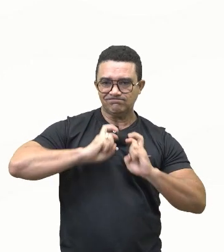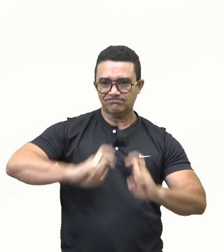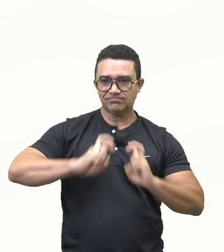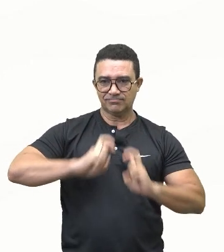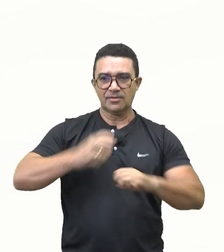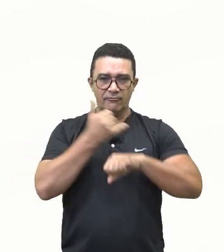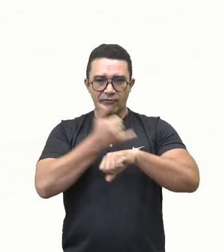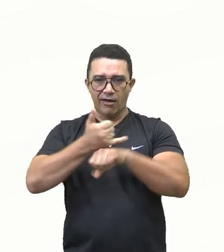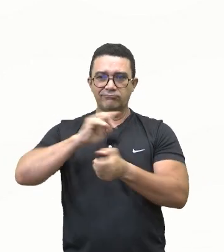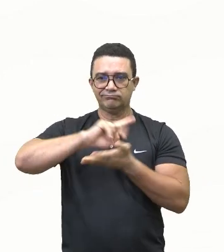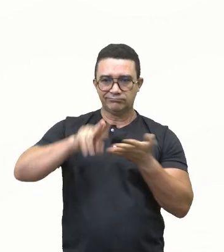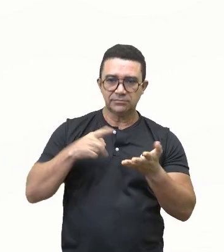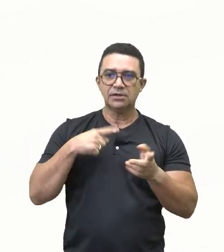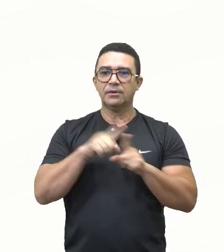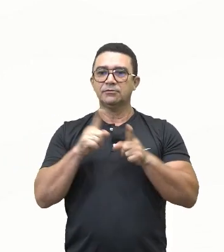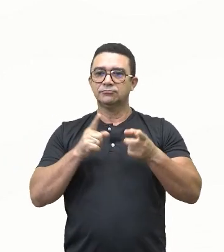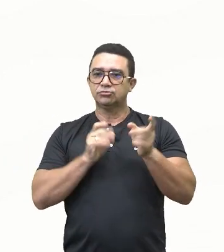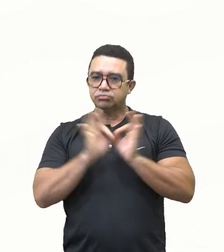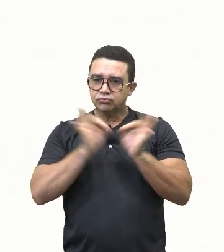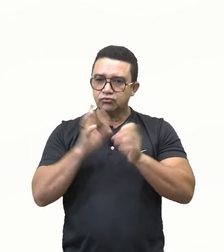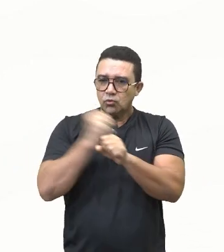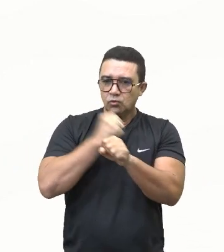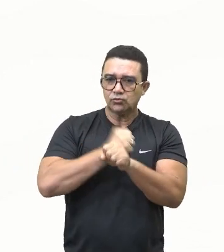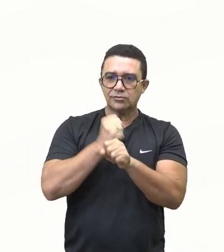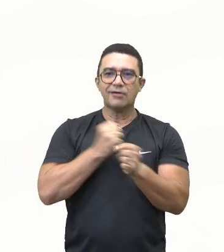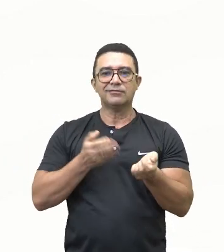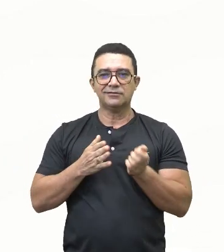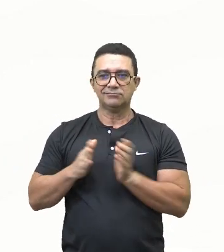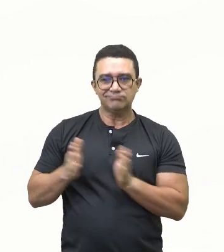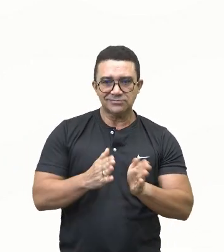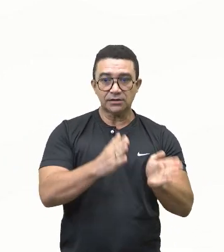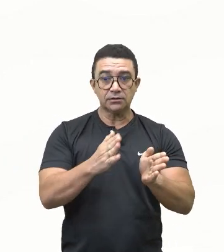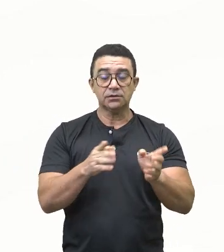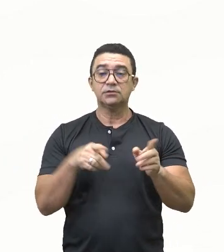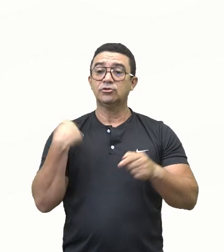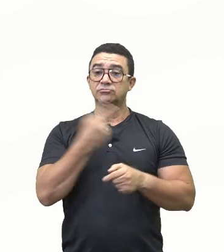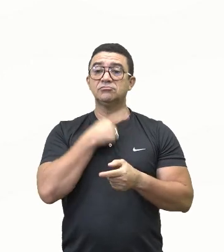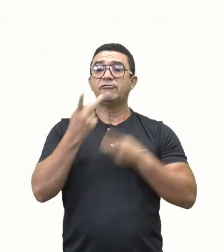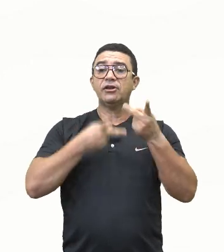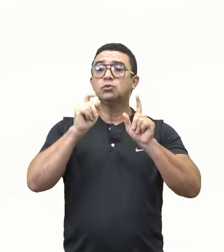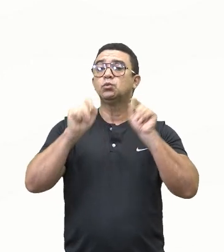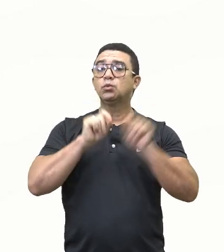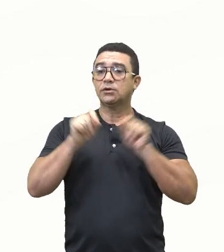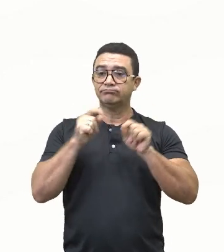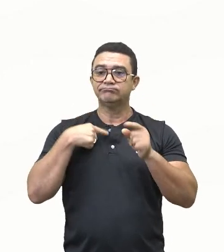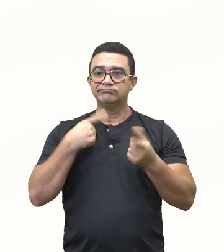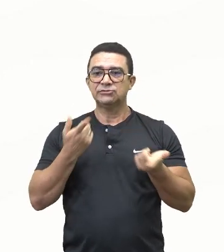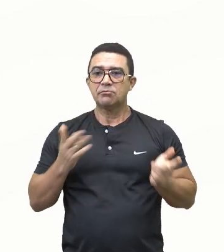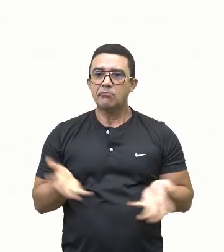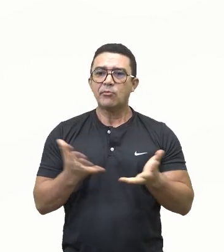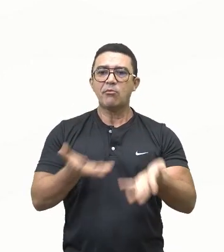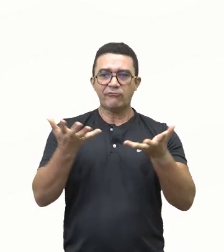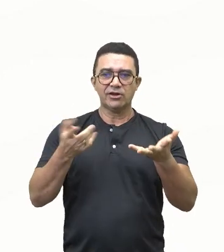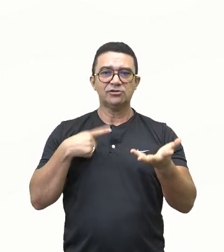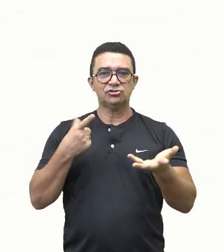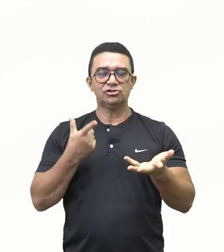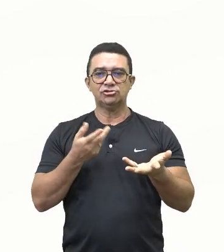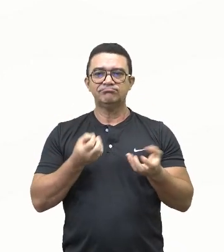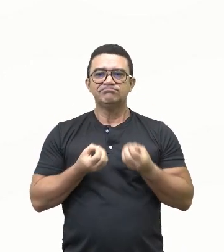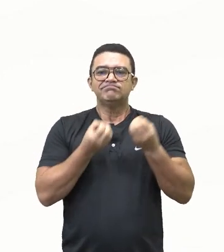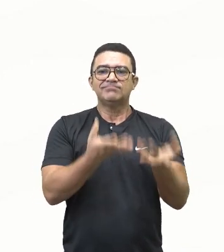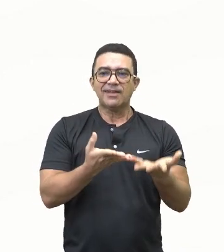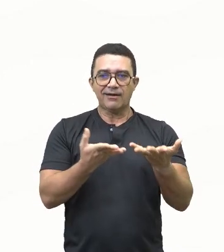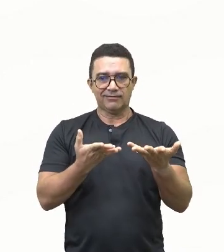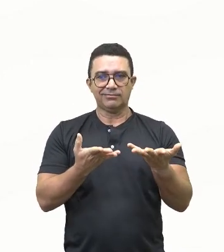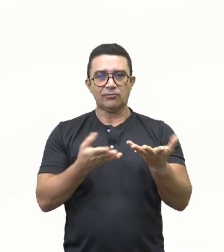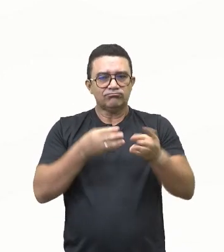de estradas, e aqui, pessoal, a gente está falando de dar terras, né, de promover ali a questão de ceder terras para